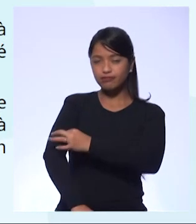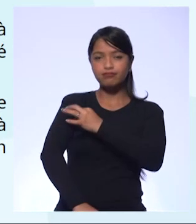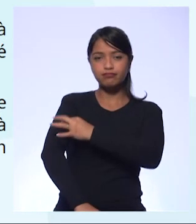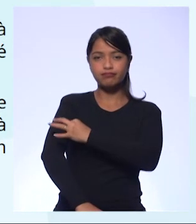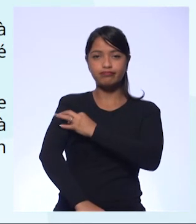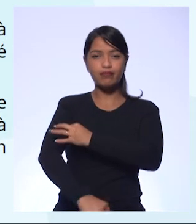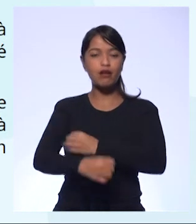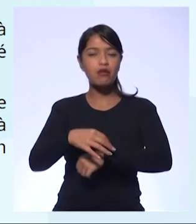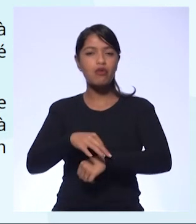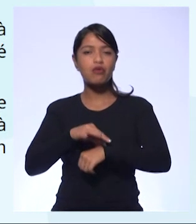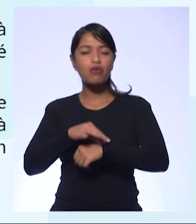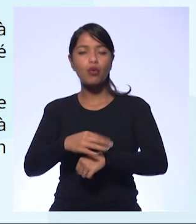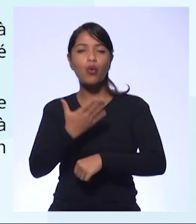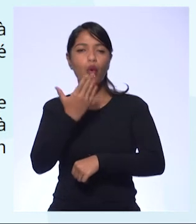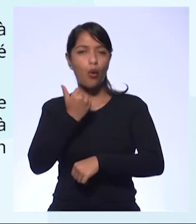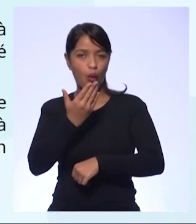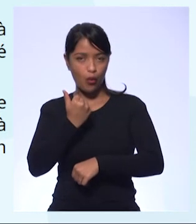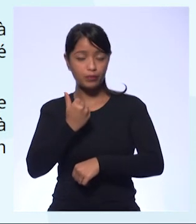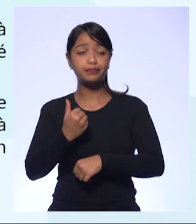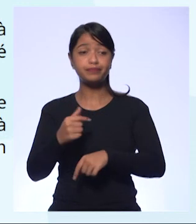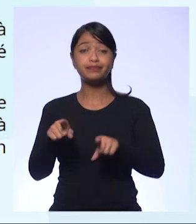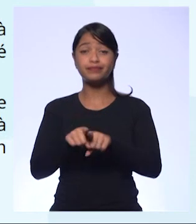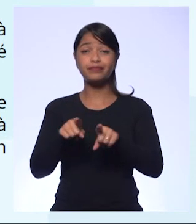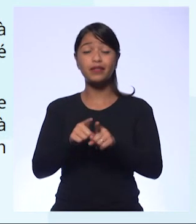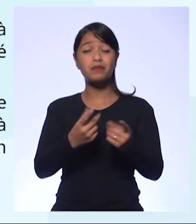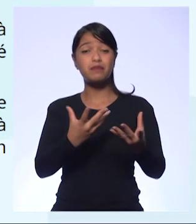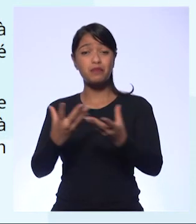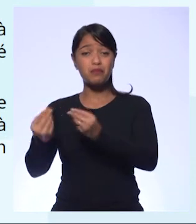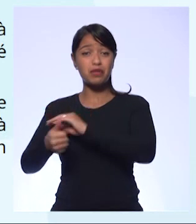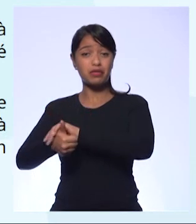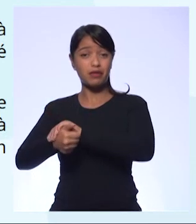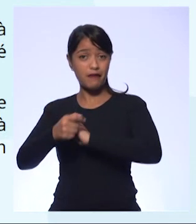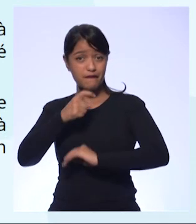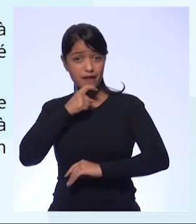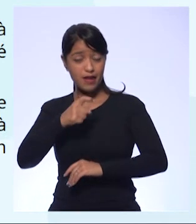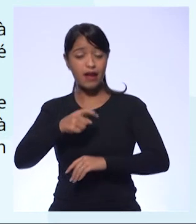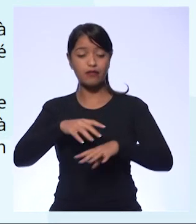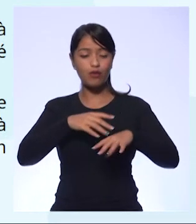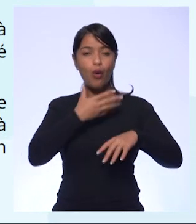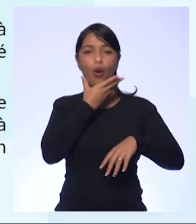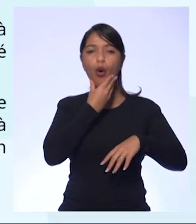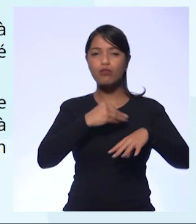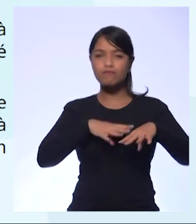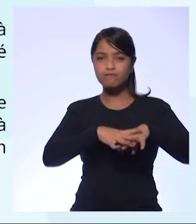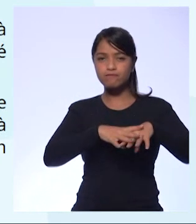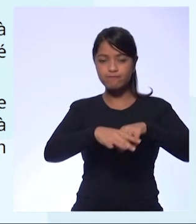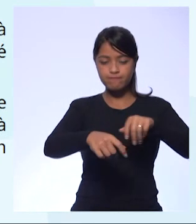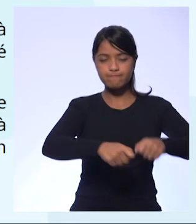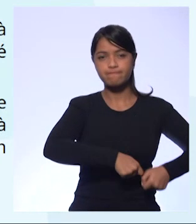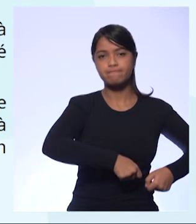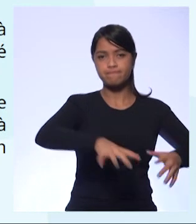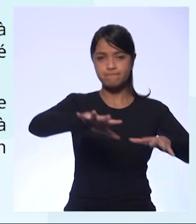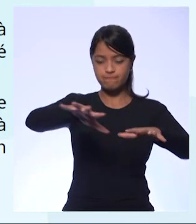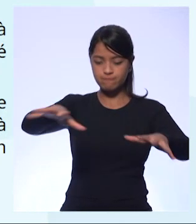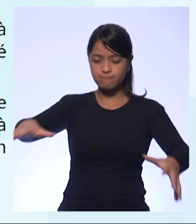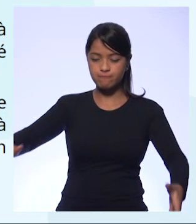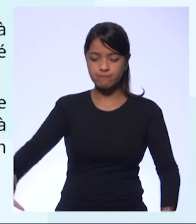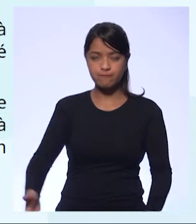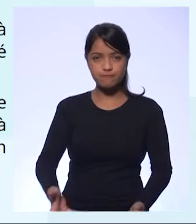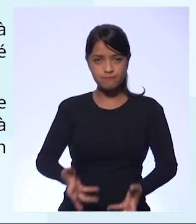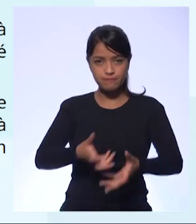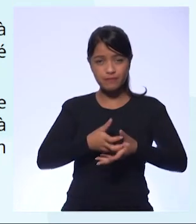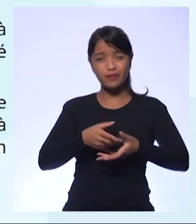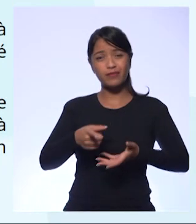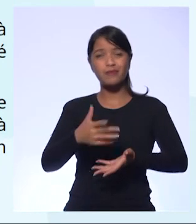consequência de se enroscarem nas redes de pescadores e também devido à poluição do meio ambiente e à destruição de seu habitat,